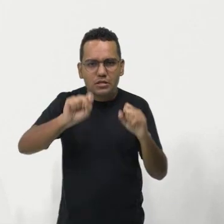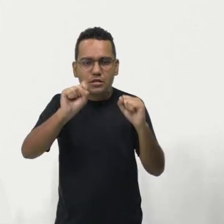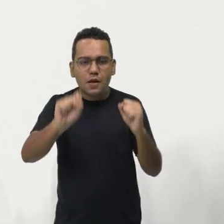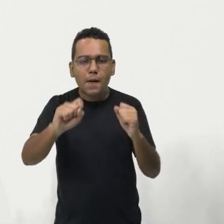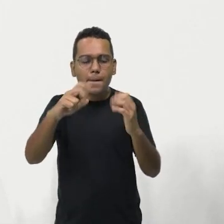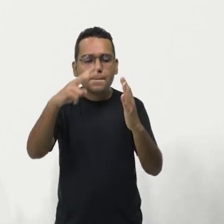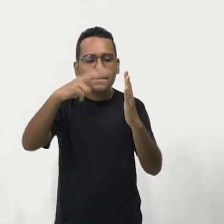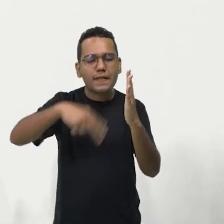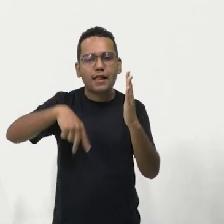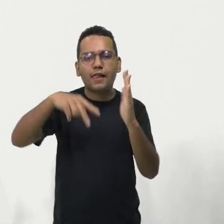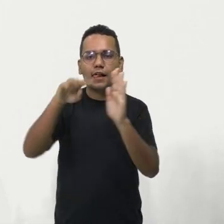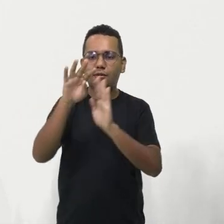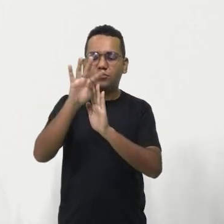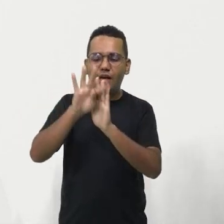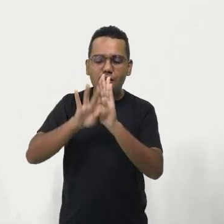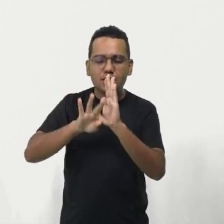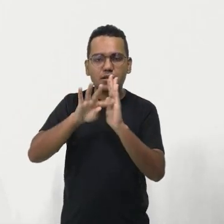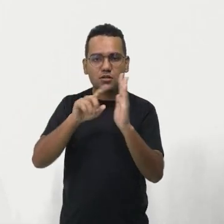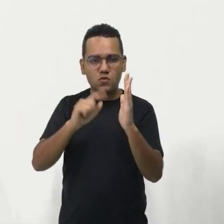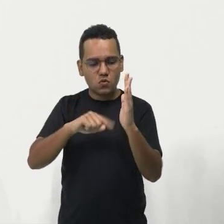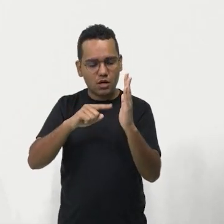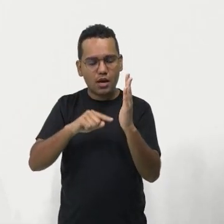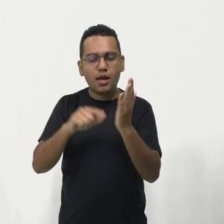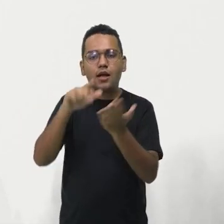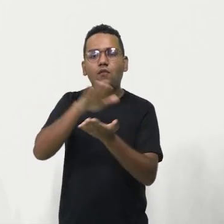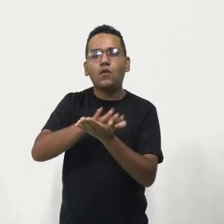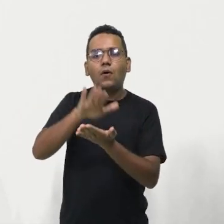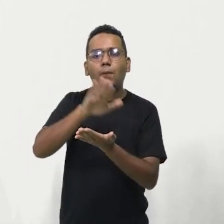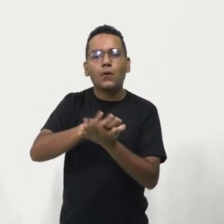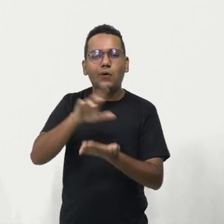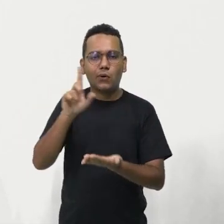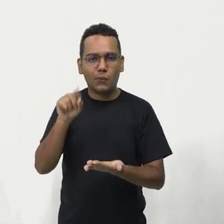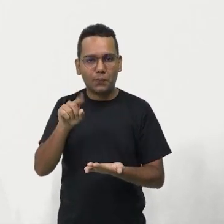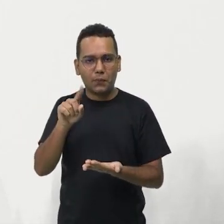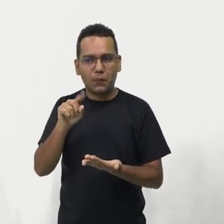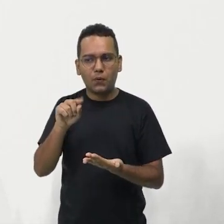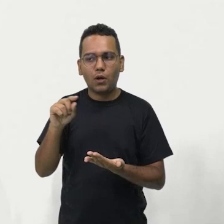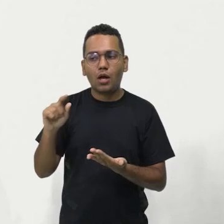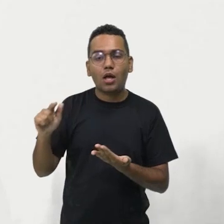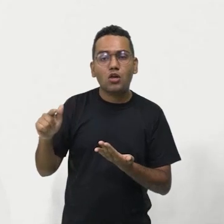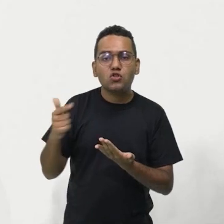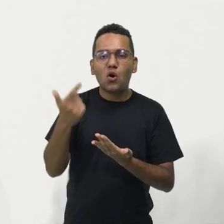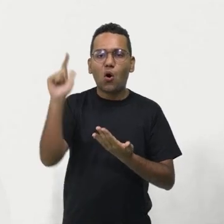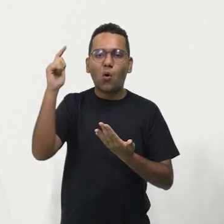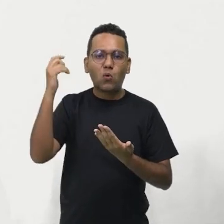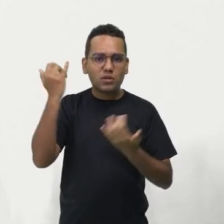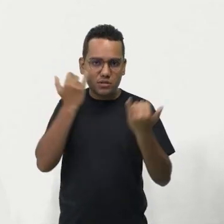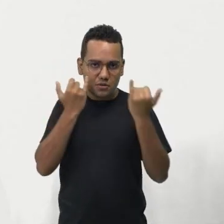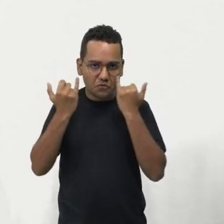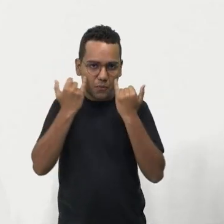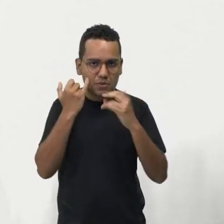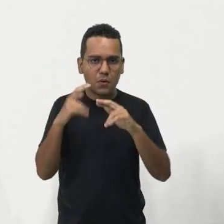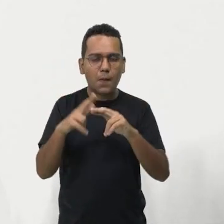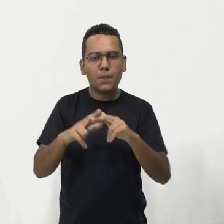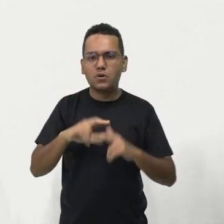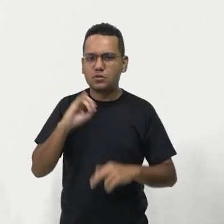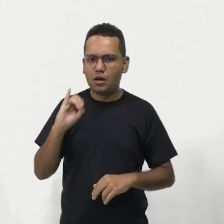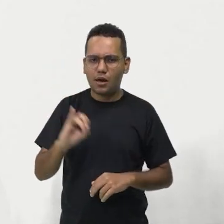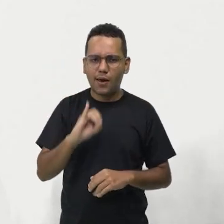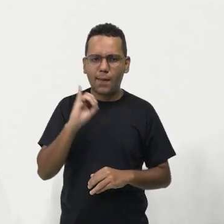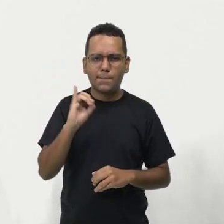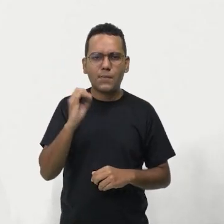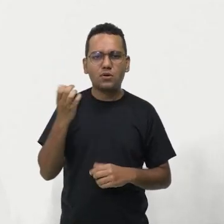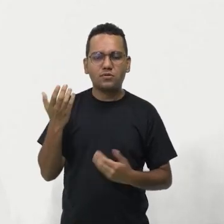foi inspirado, ele foi produzido a partir de outro. E eu quero apresentar para vocês